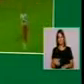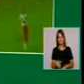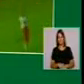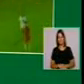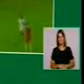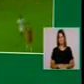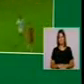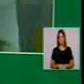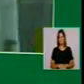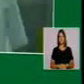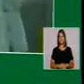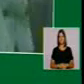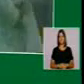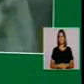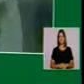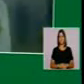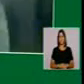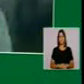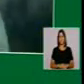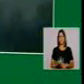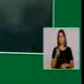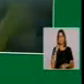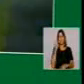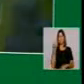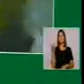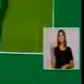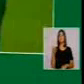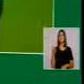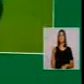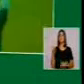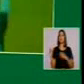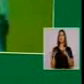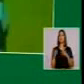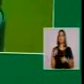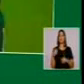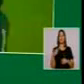Isto é um livro do Figo. Isto é o último jogo entre Portugal e o País de Gales. É